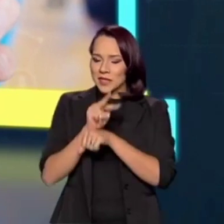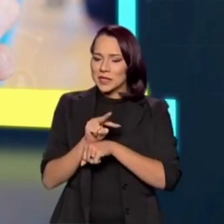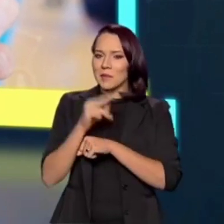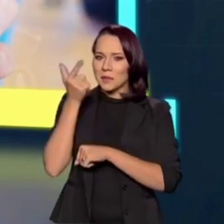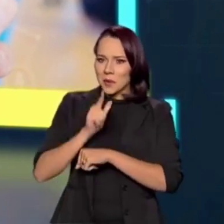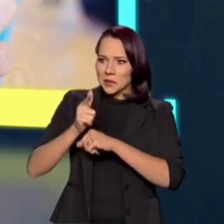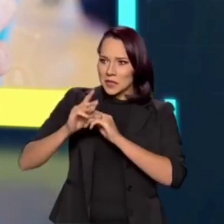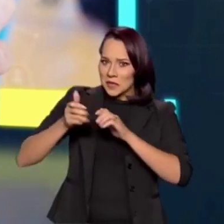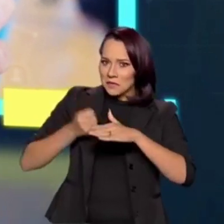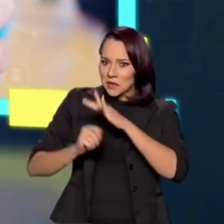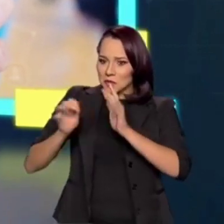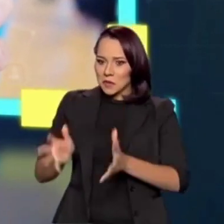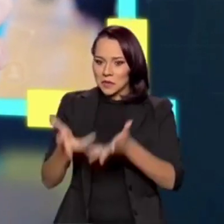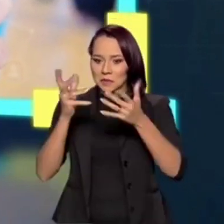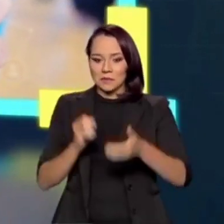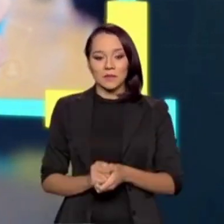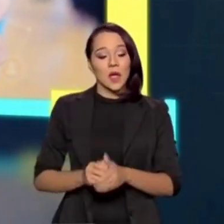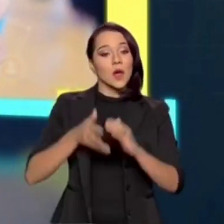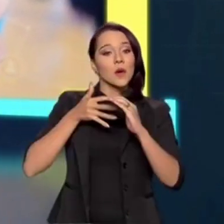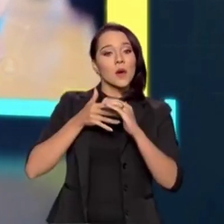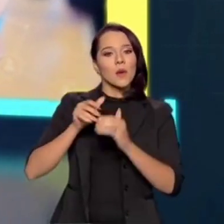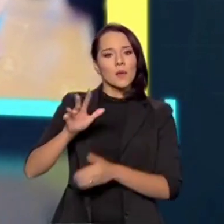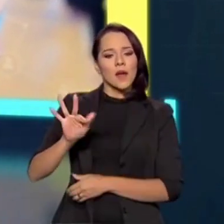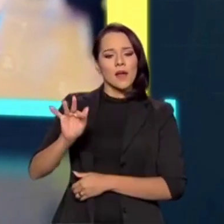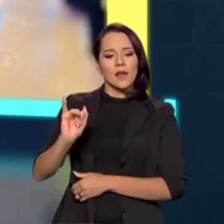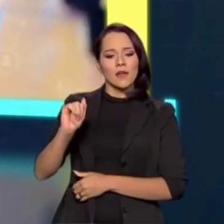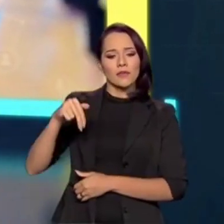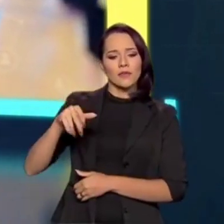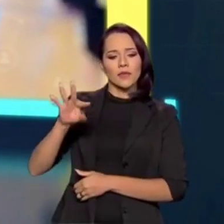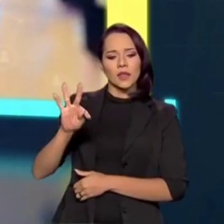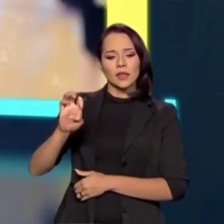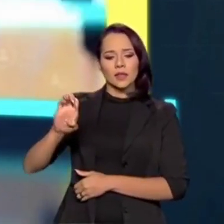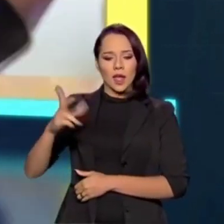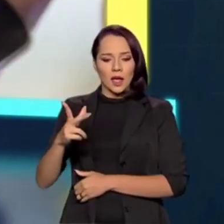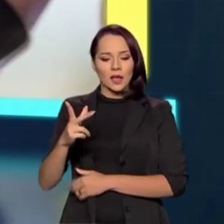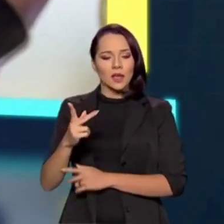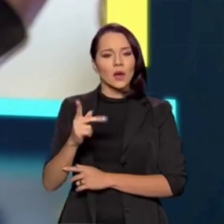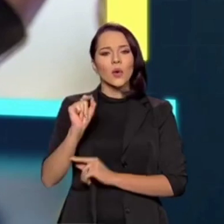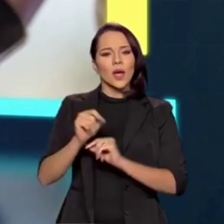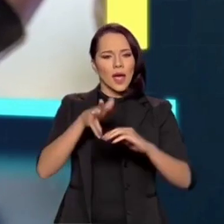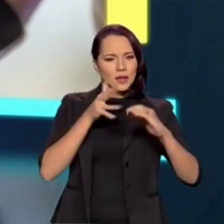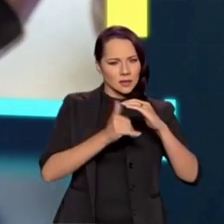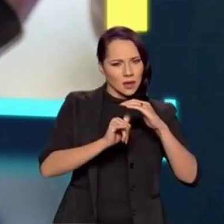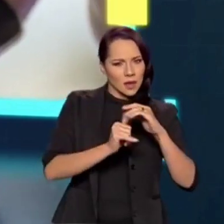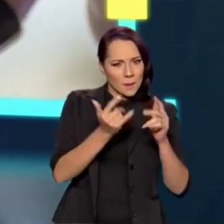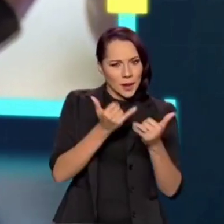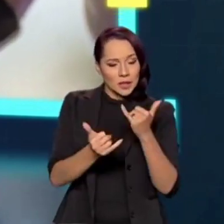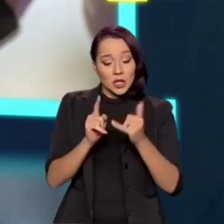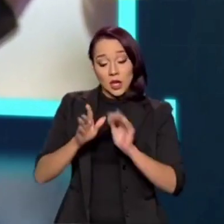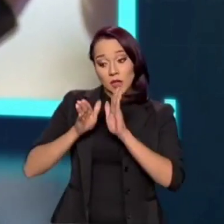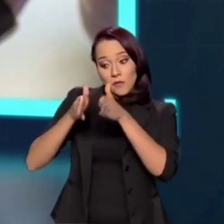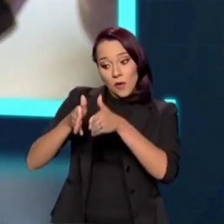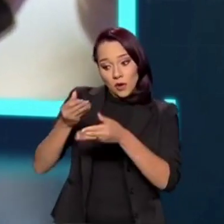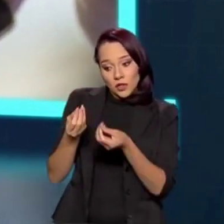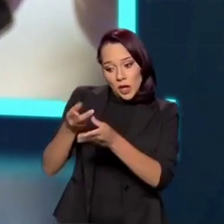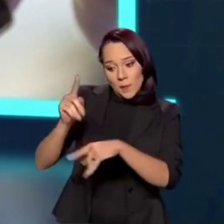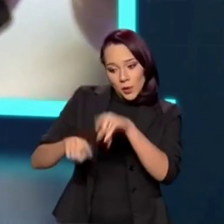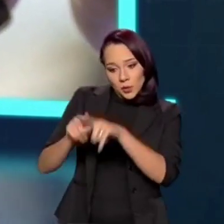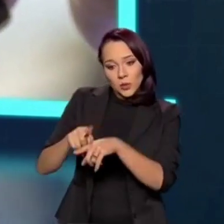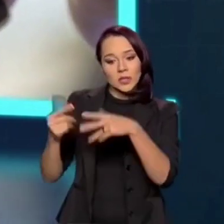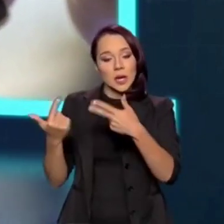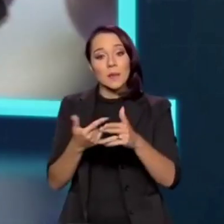crescer. Uma fintech nada mais é do que uma startup que tem como foco oferecer produtos e